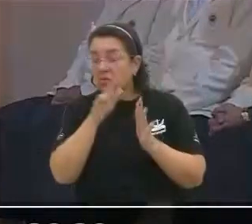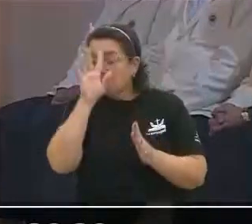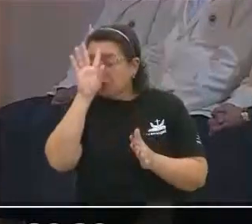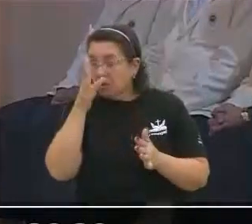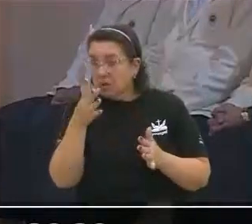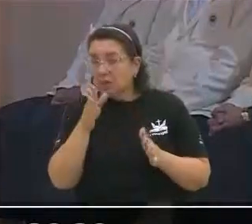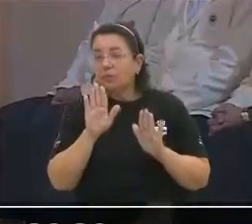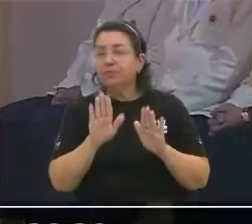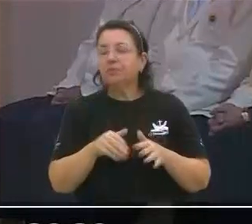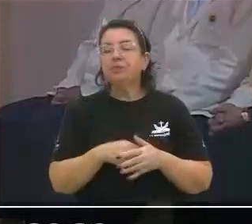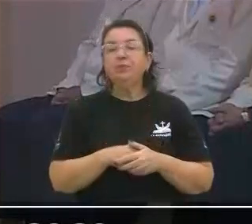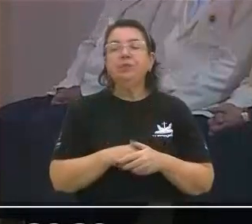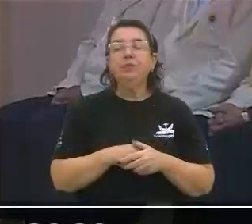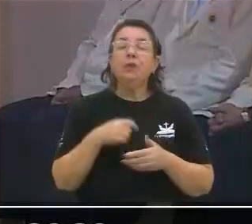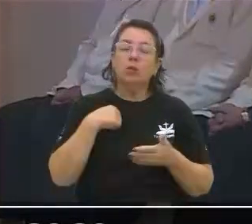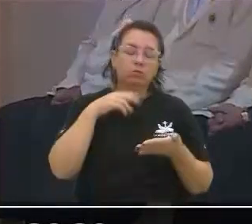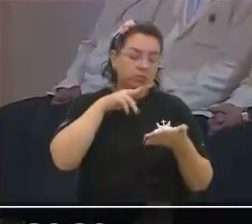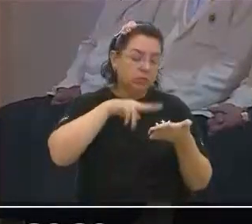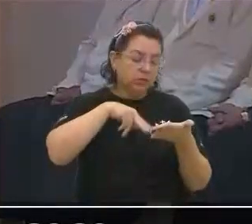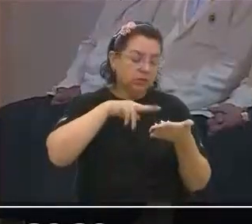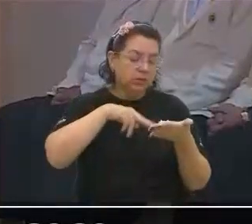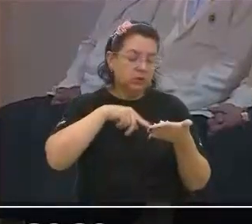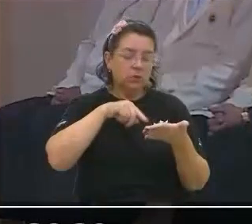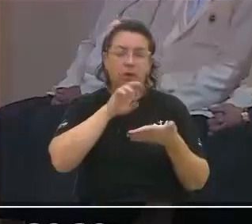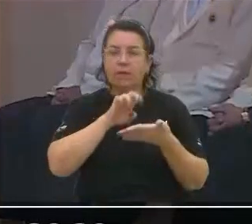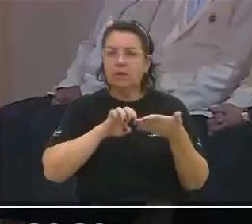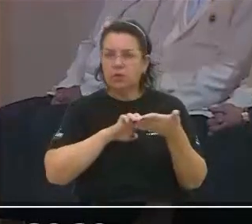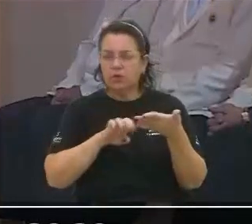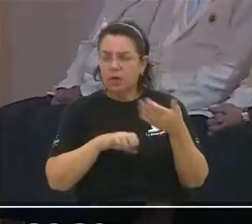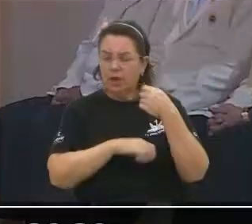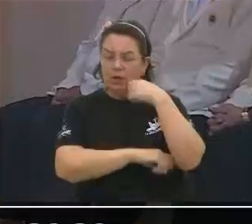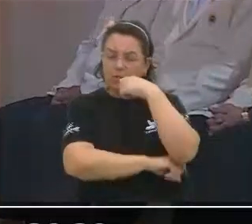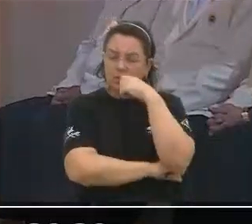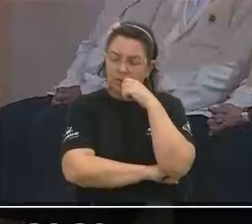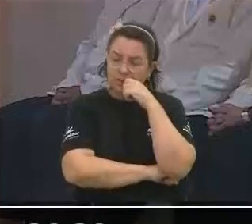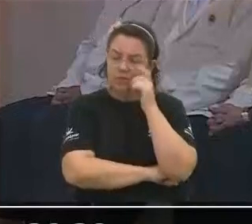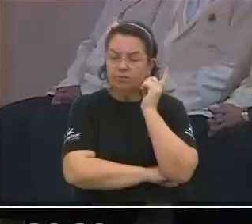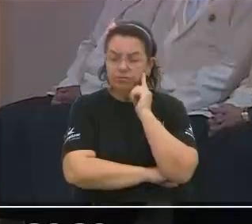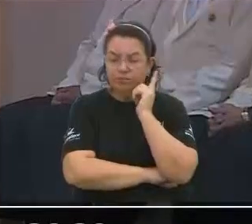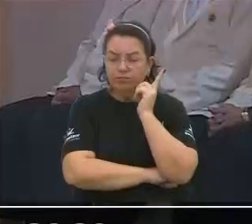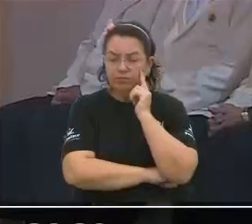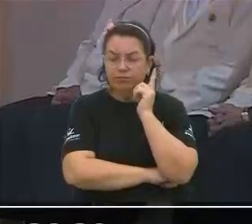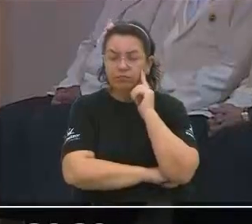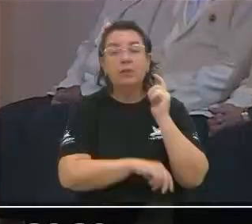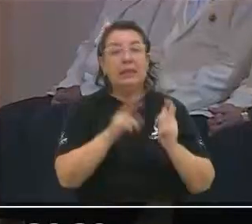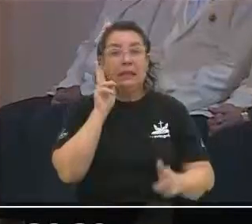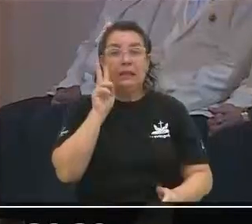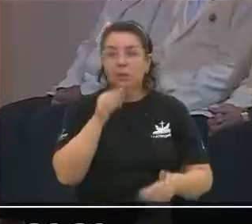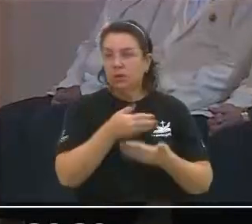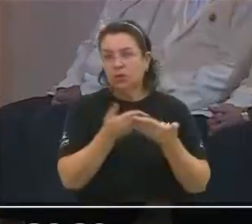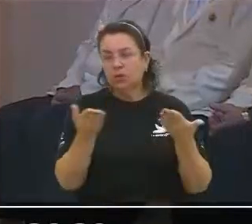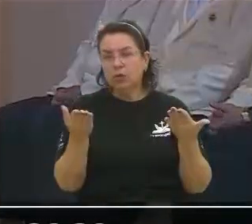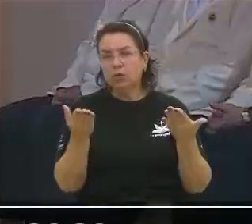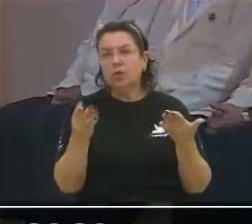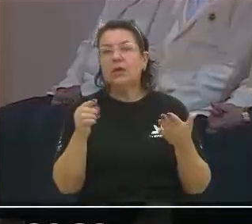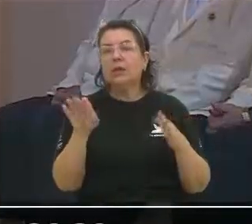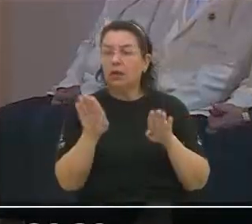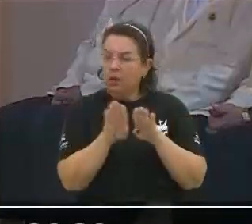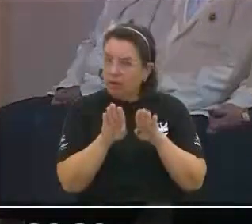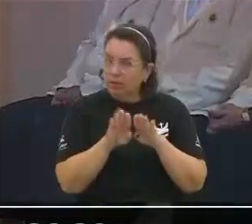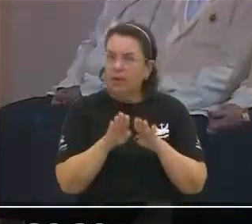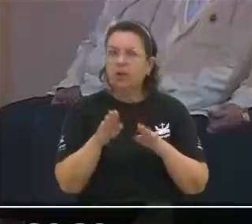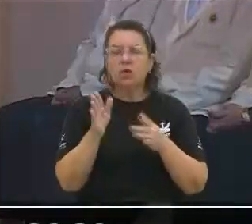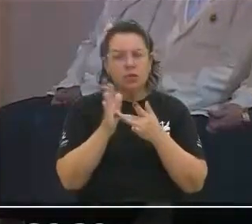Ontem quando eu lia esse evangelho eu lembrava disso que até